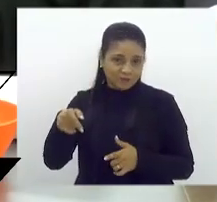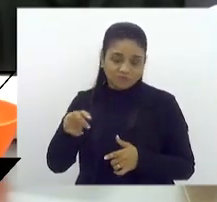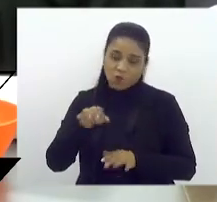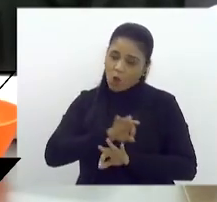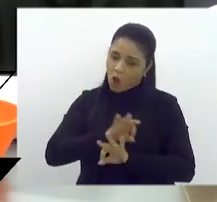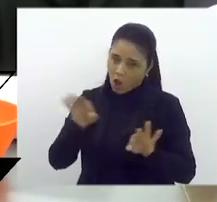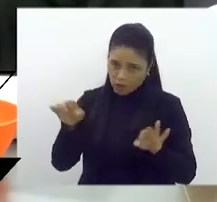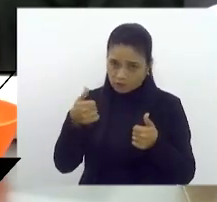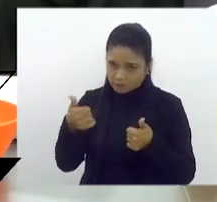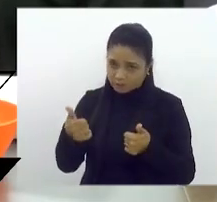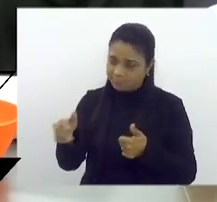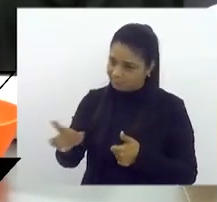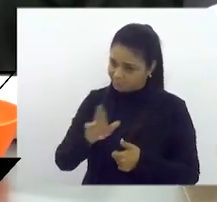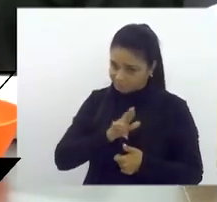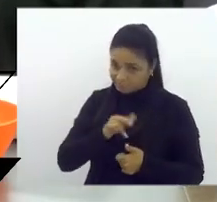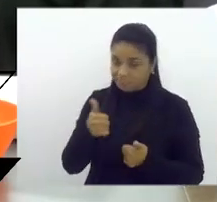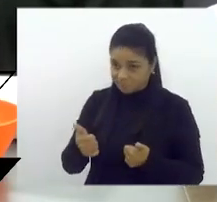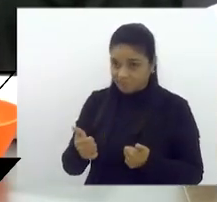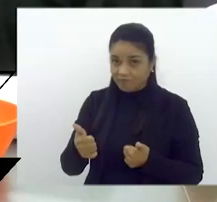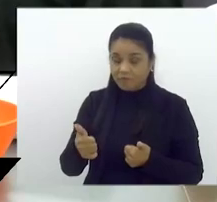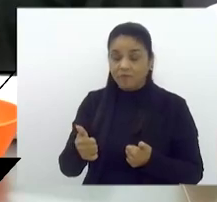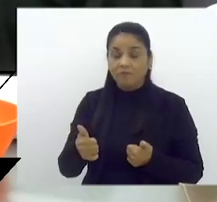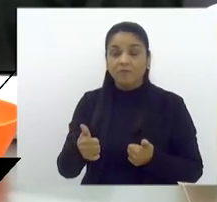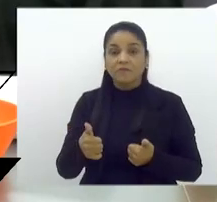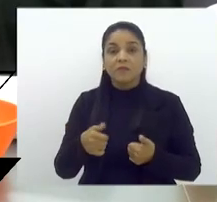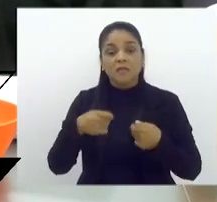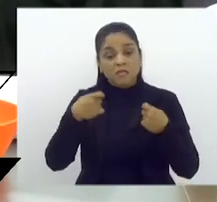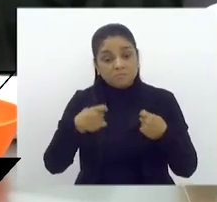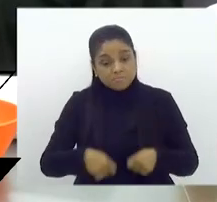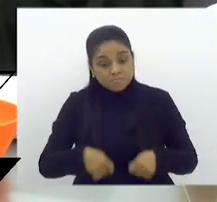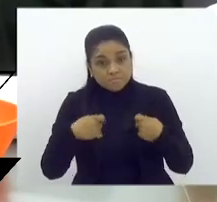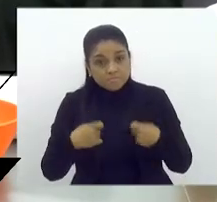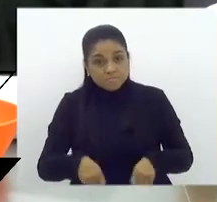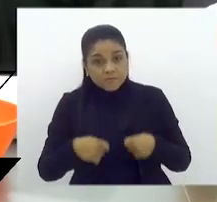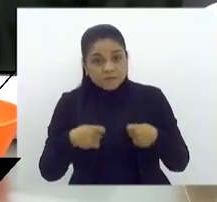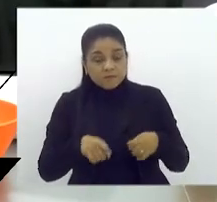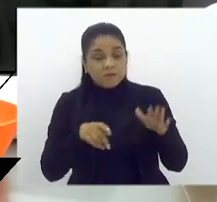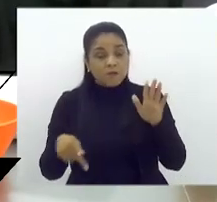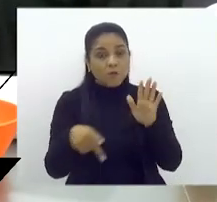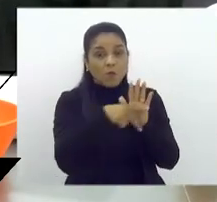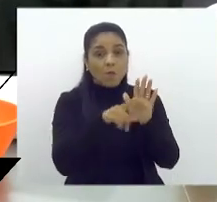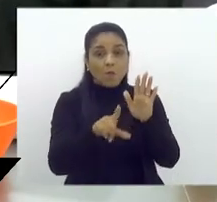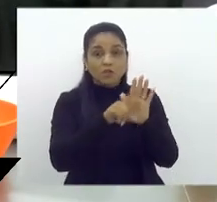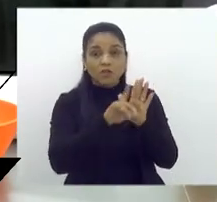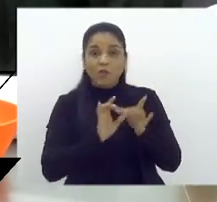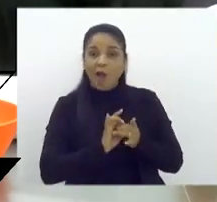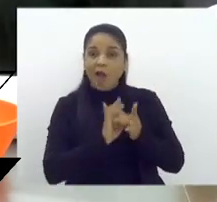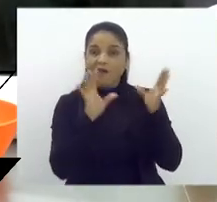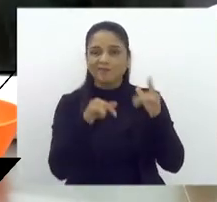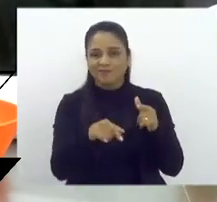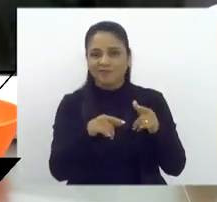está correta. Eu pedi desculpa, porque está correta. Ele tem que ser um projeto autorizativo. Ele